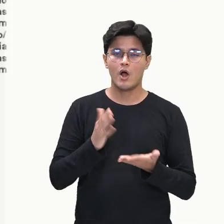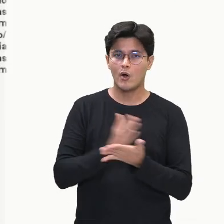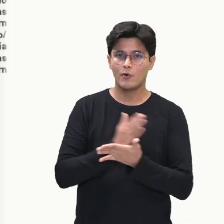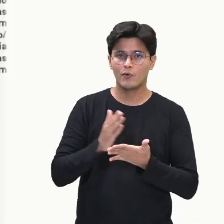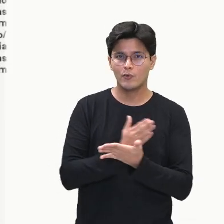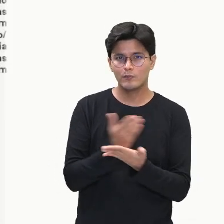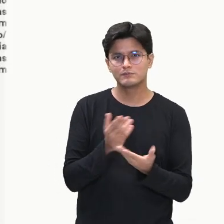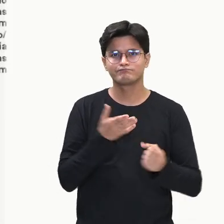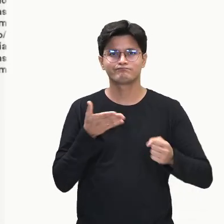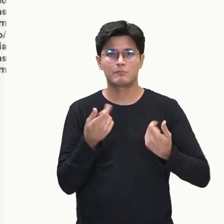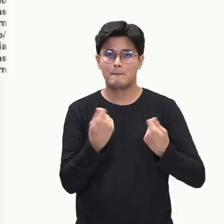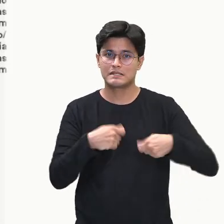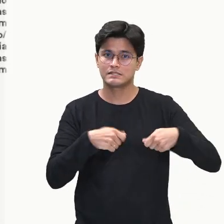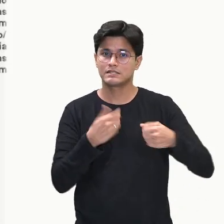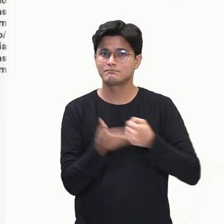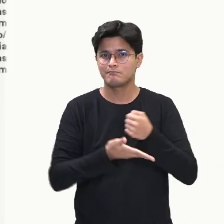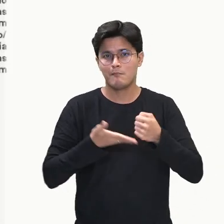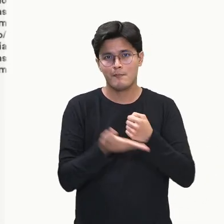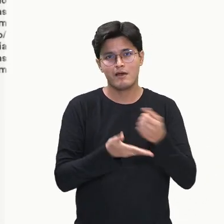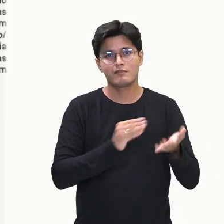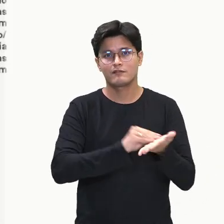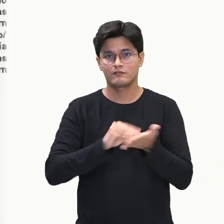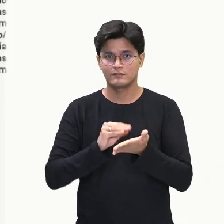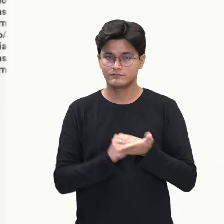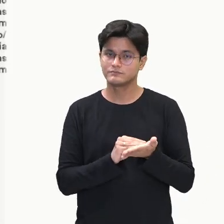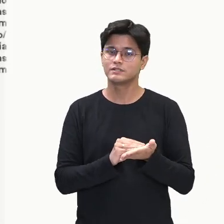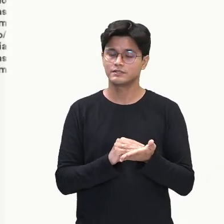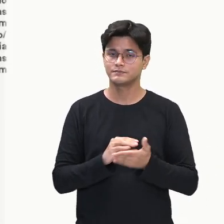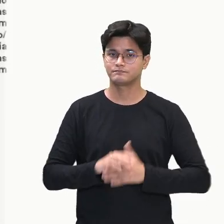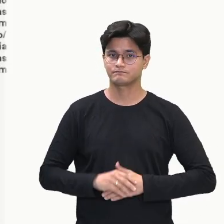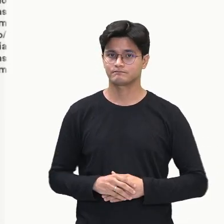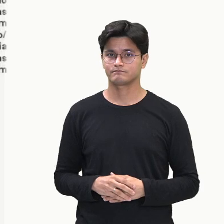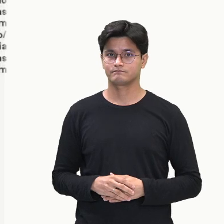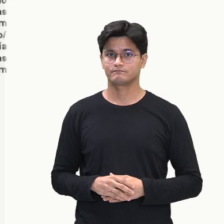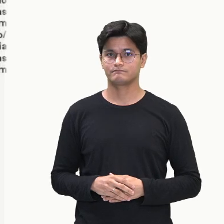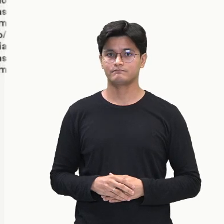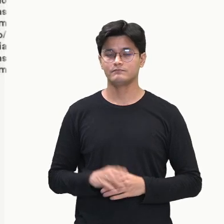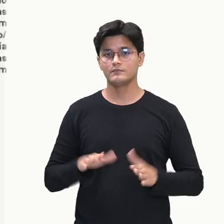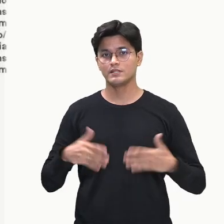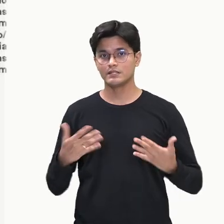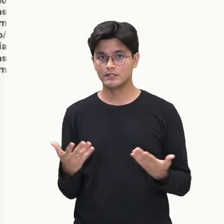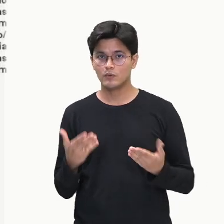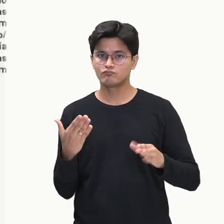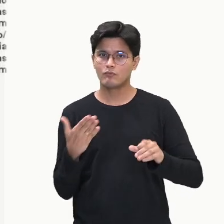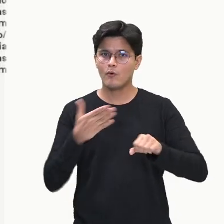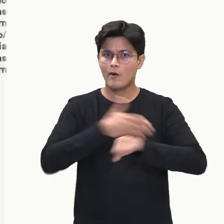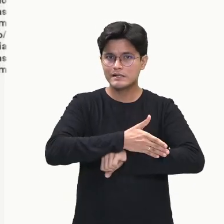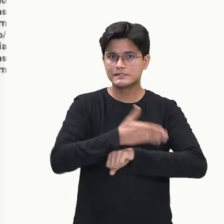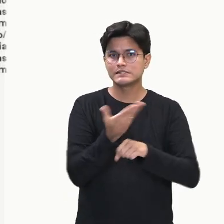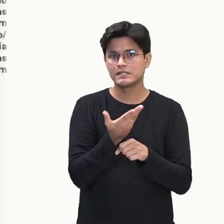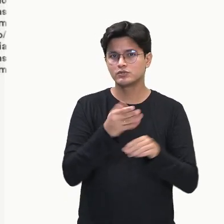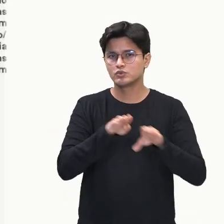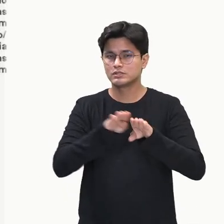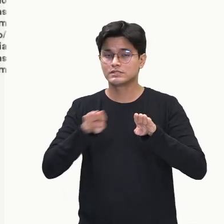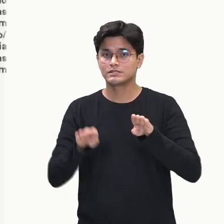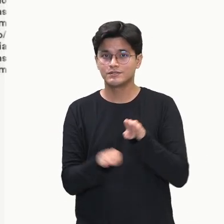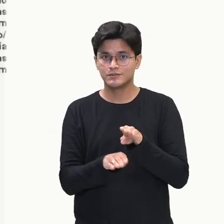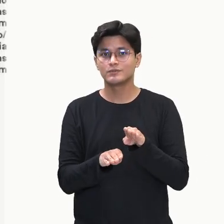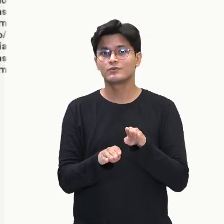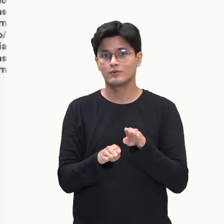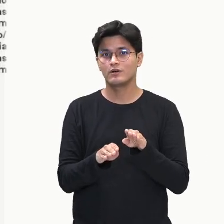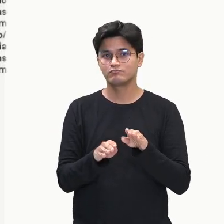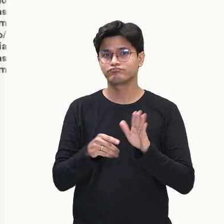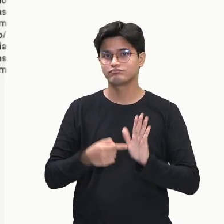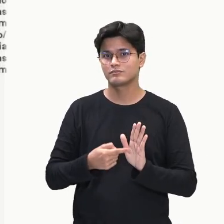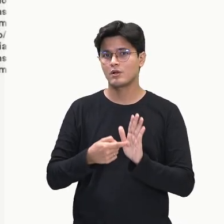né? Essa divisão desigual de acessos aprofunda a